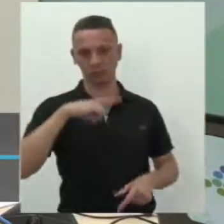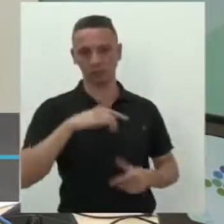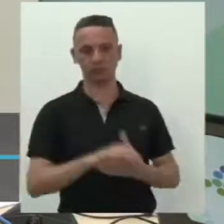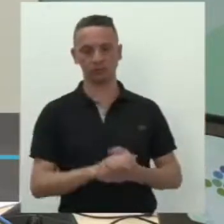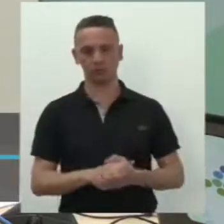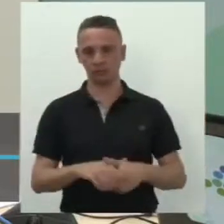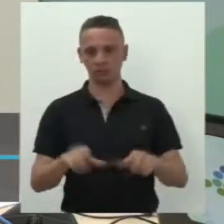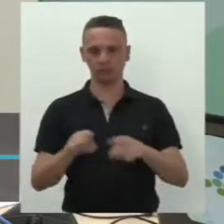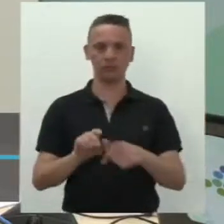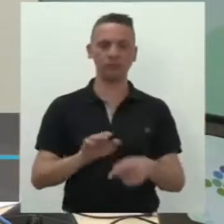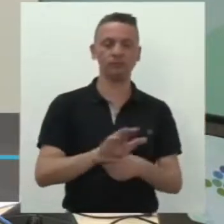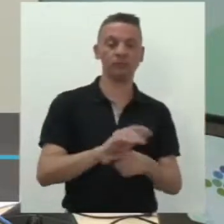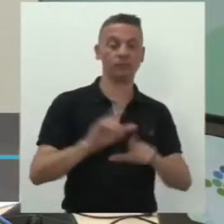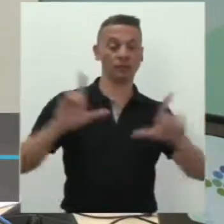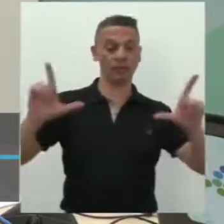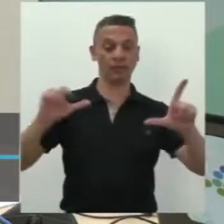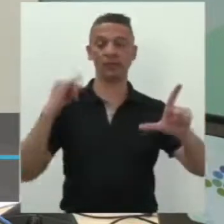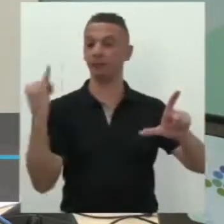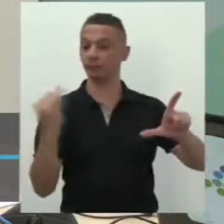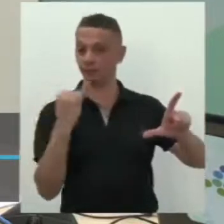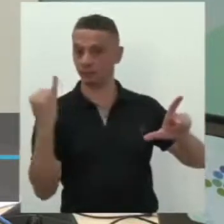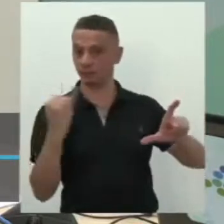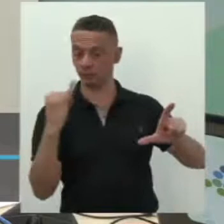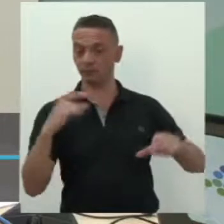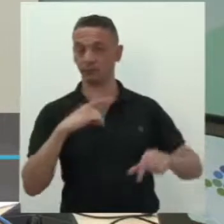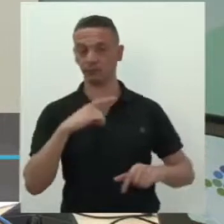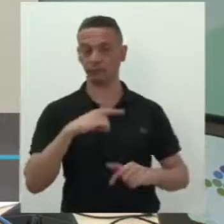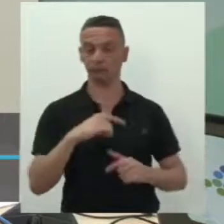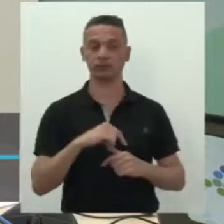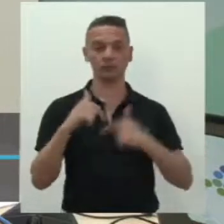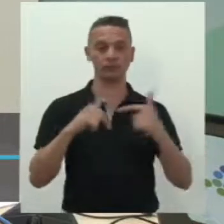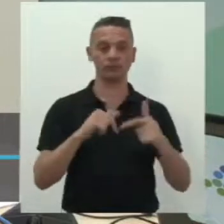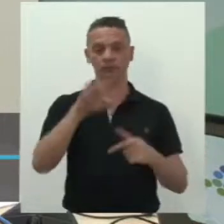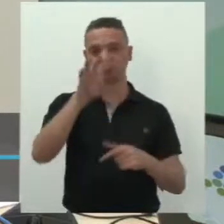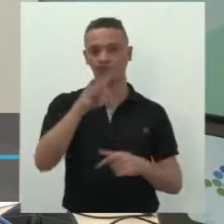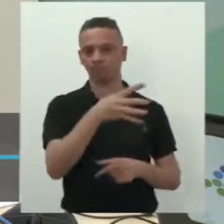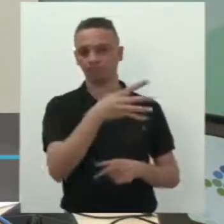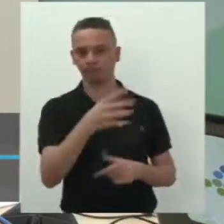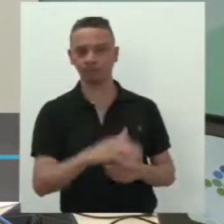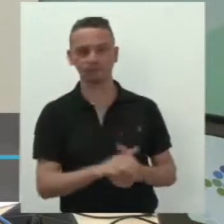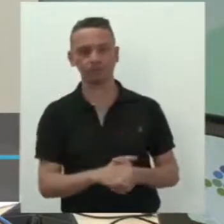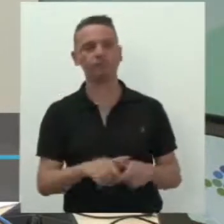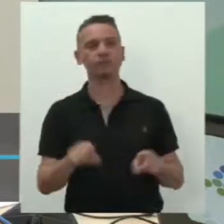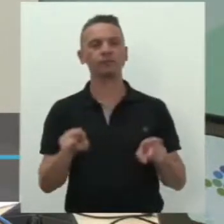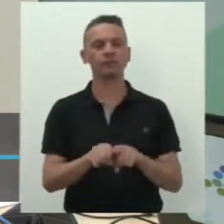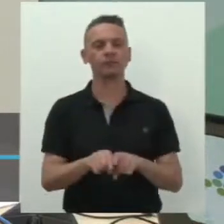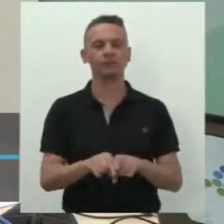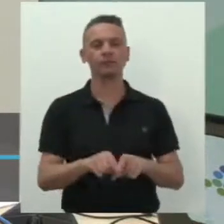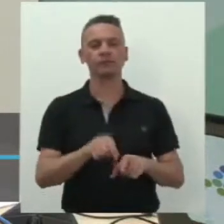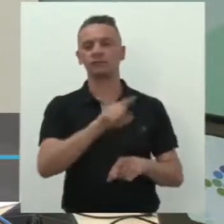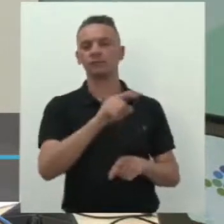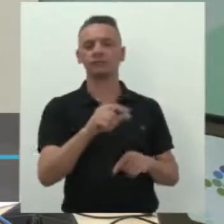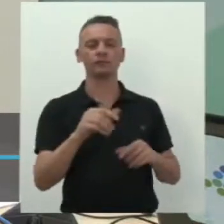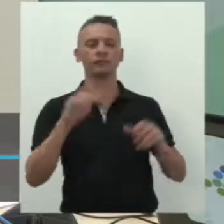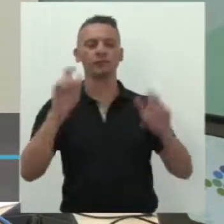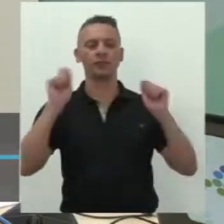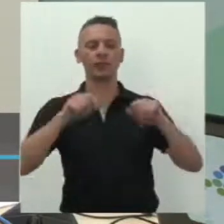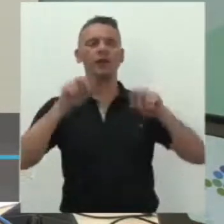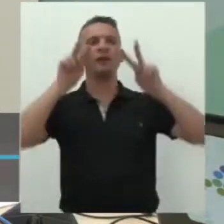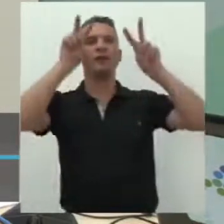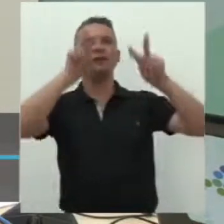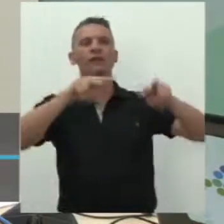o tamanho da tela é bem importante quando você está trabalhando com dados aí. Até para o conforto físico também, da